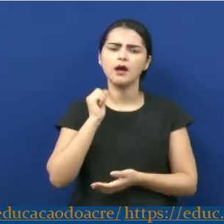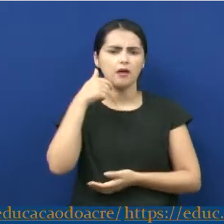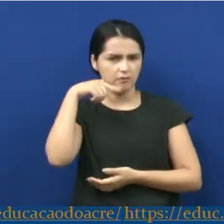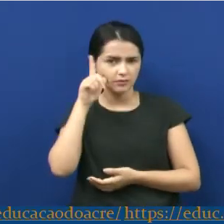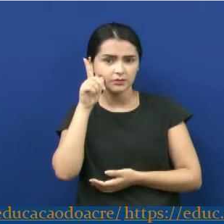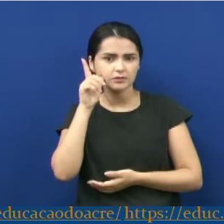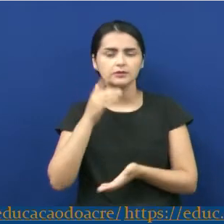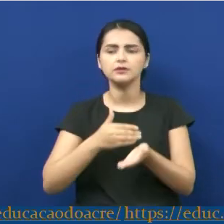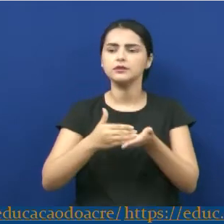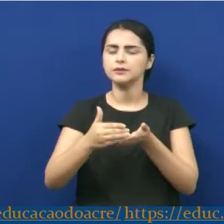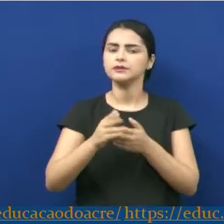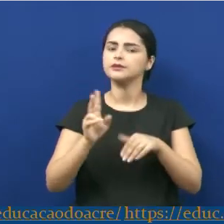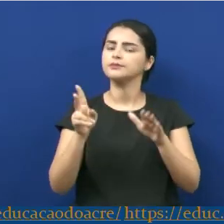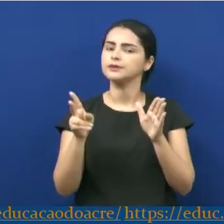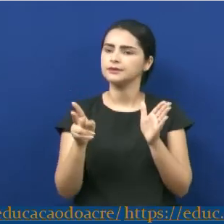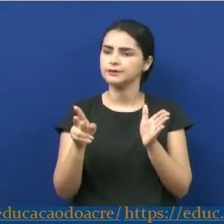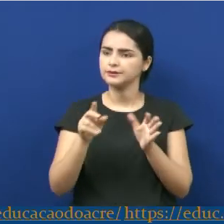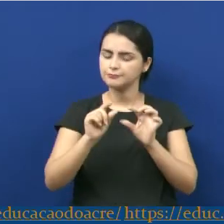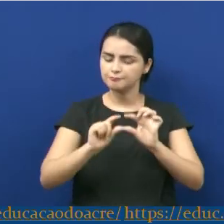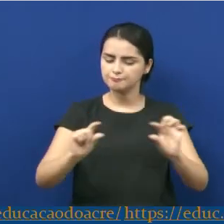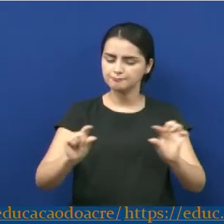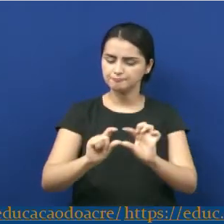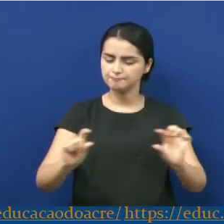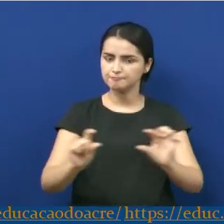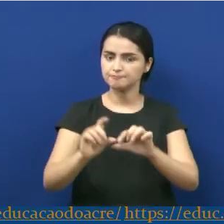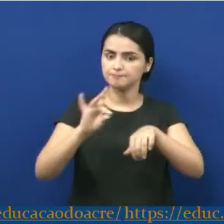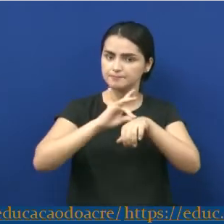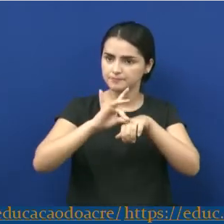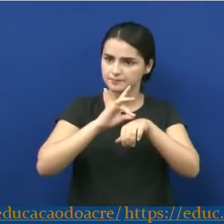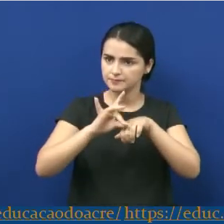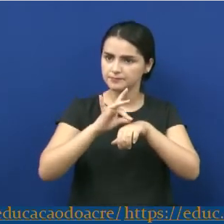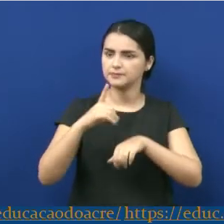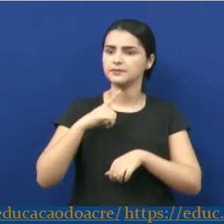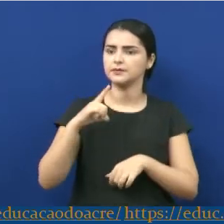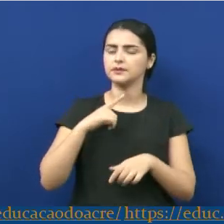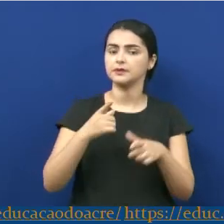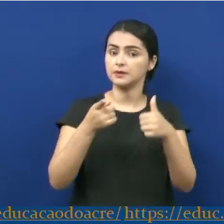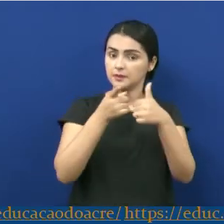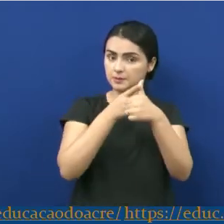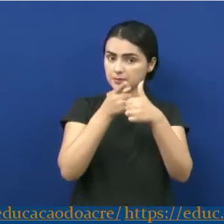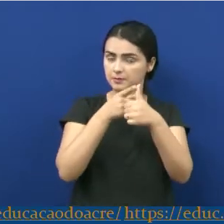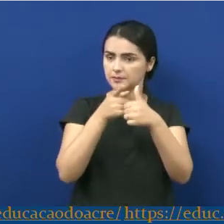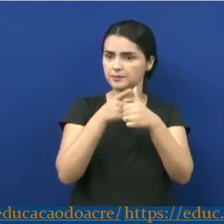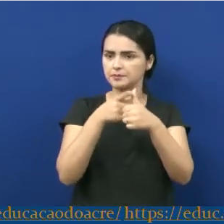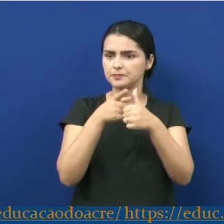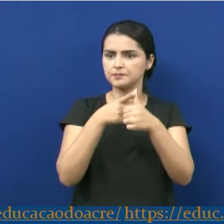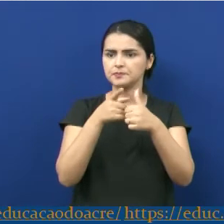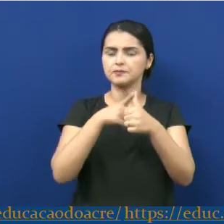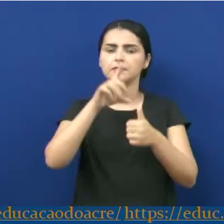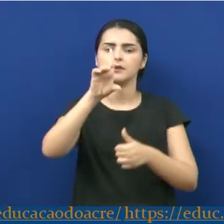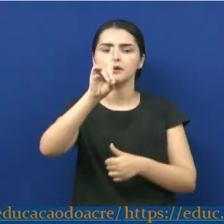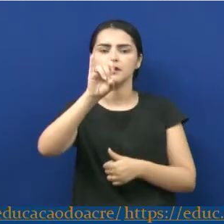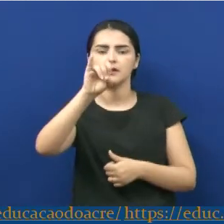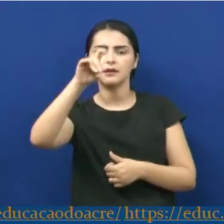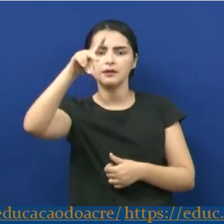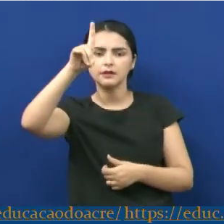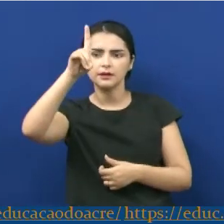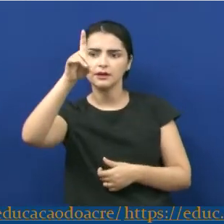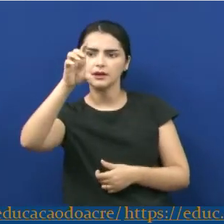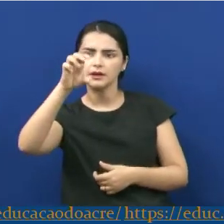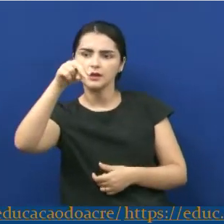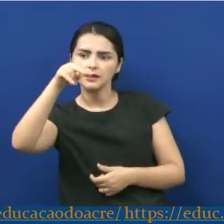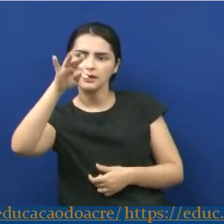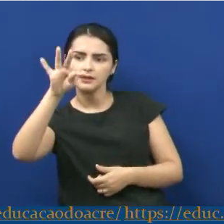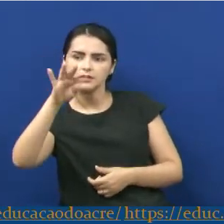começando pelas nossas notas, lá embaixo, em preto, nós temos a primeira nota, didn't, que é o nosso verbo auxiliar na negativa, que